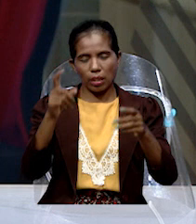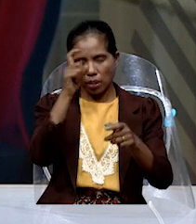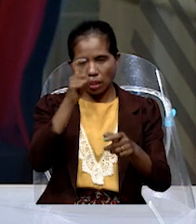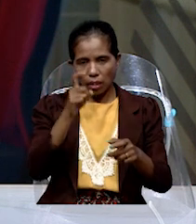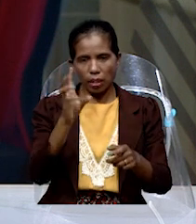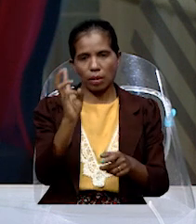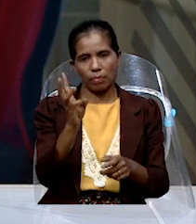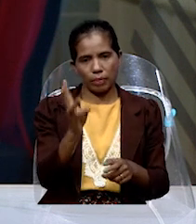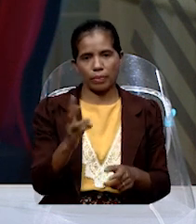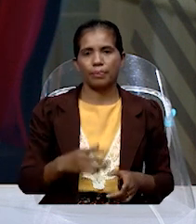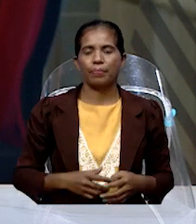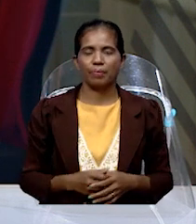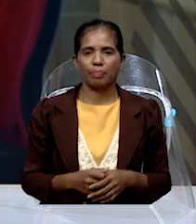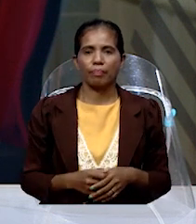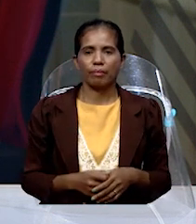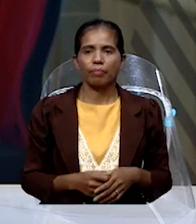Nengnulo.